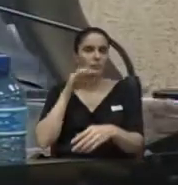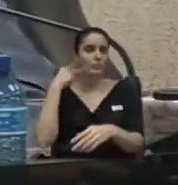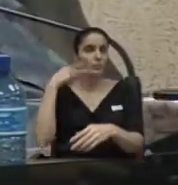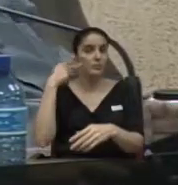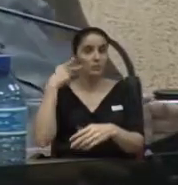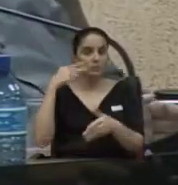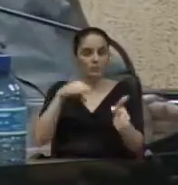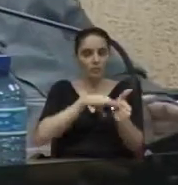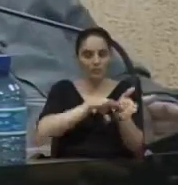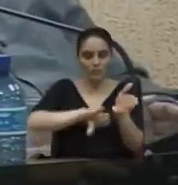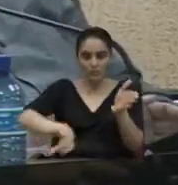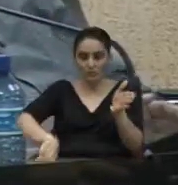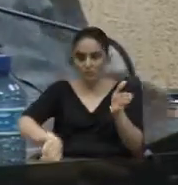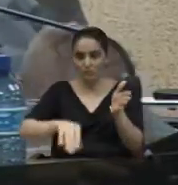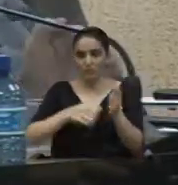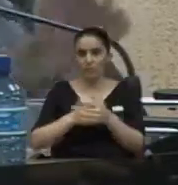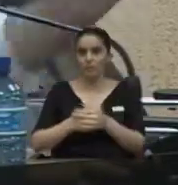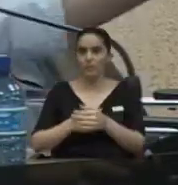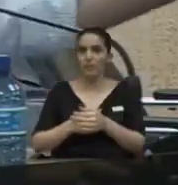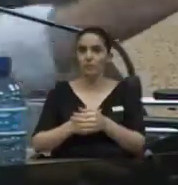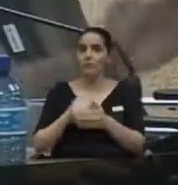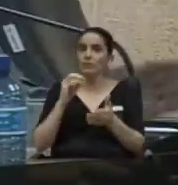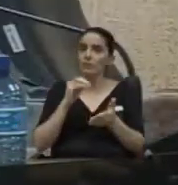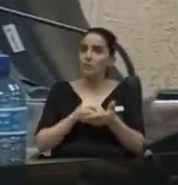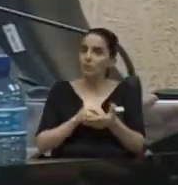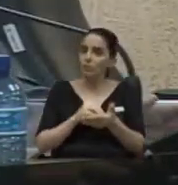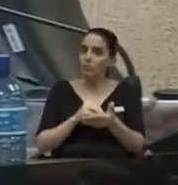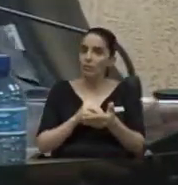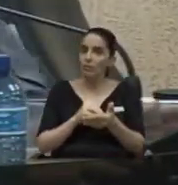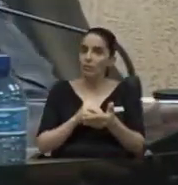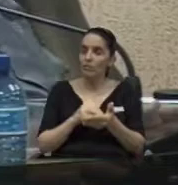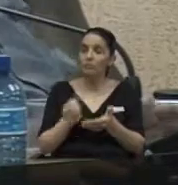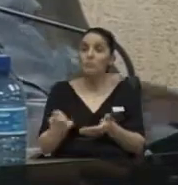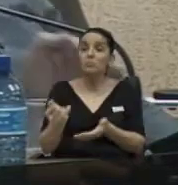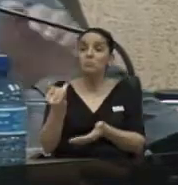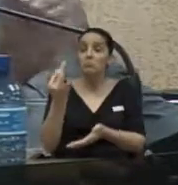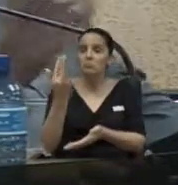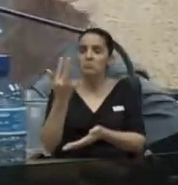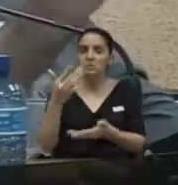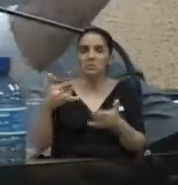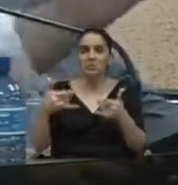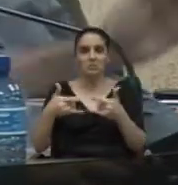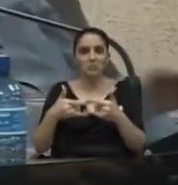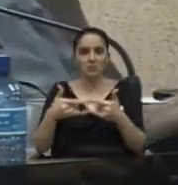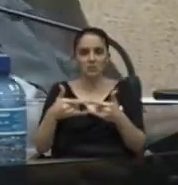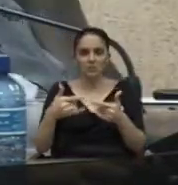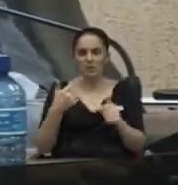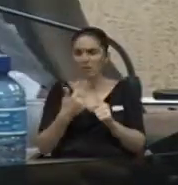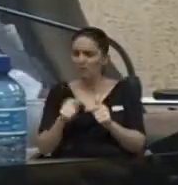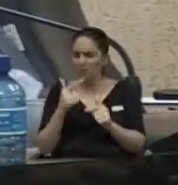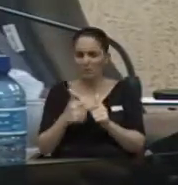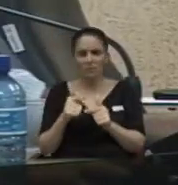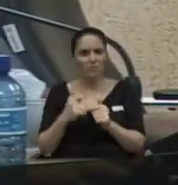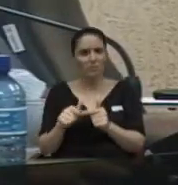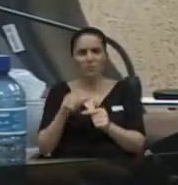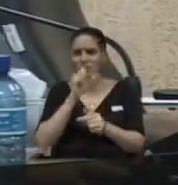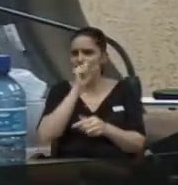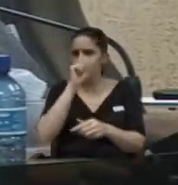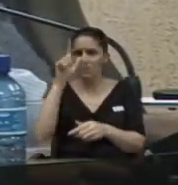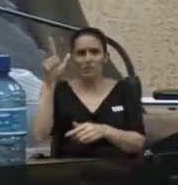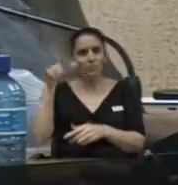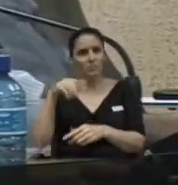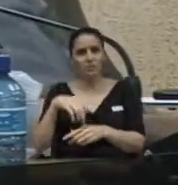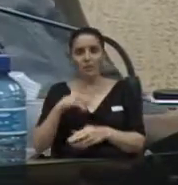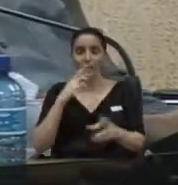essa restrição e colocar a limitação. Tanto é aí que está tantos problemas que a gente anda em todo lugar, toda Limeira, a maior